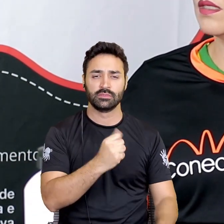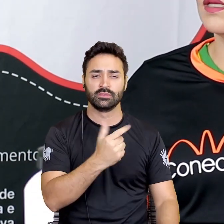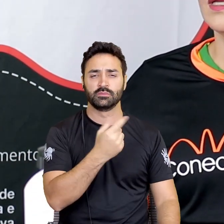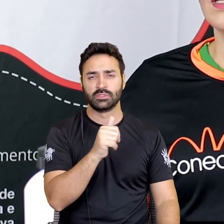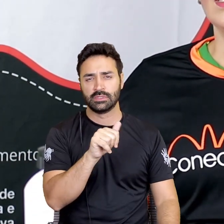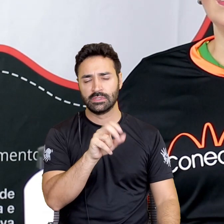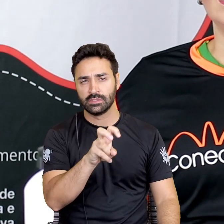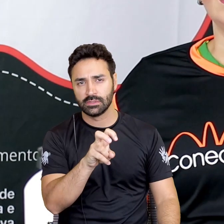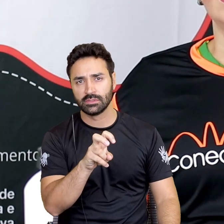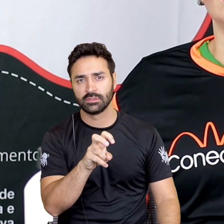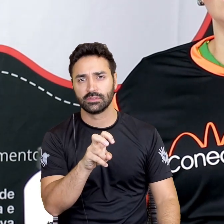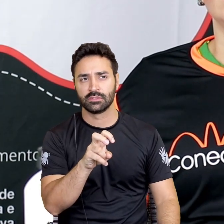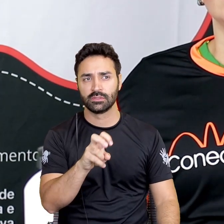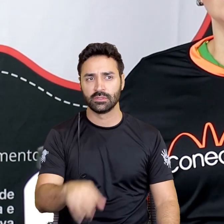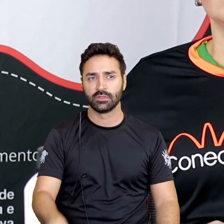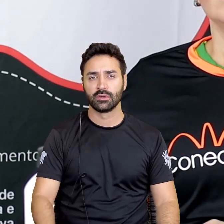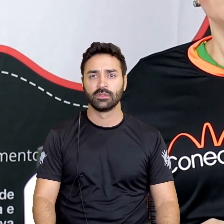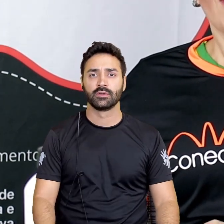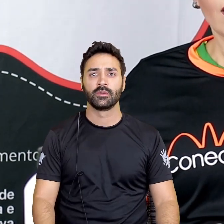2015,